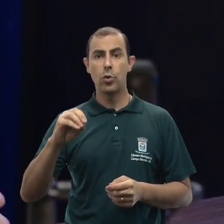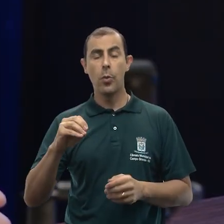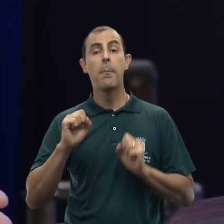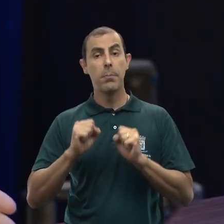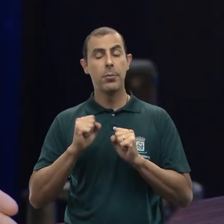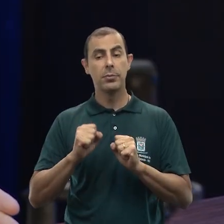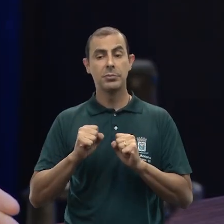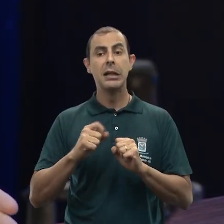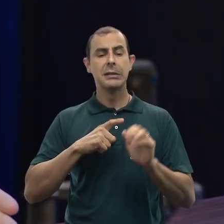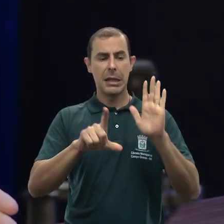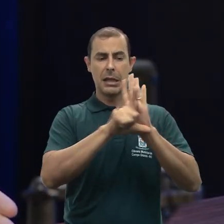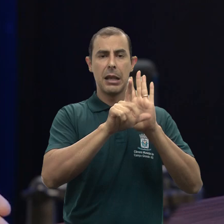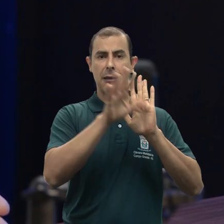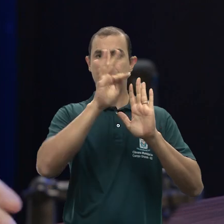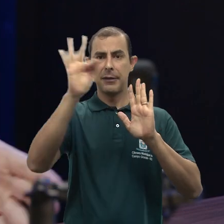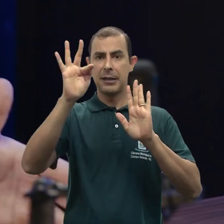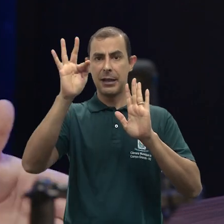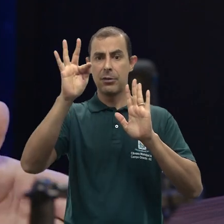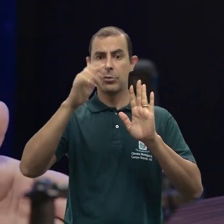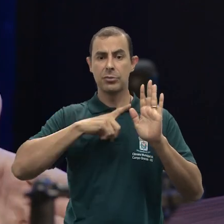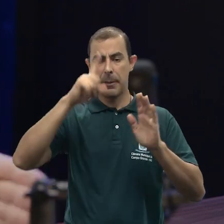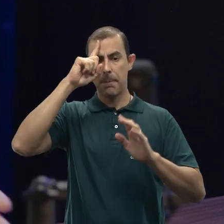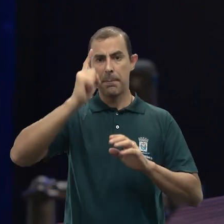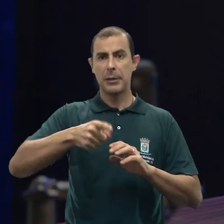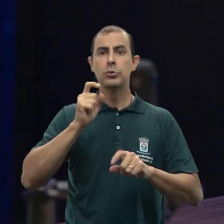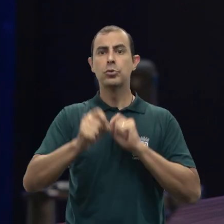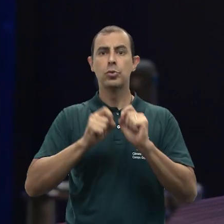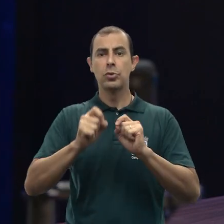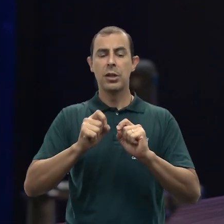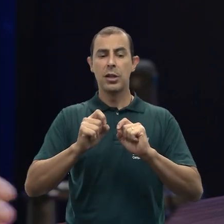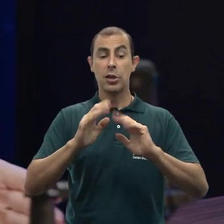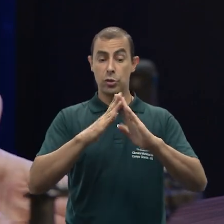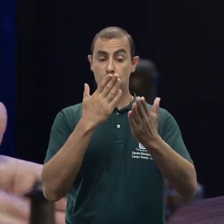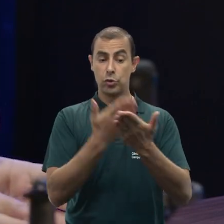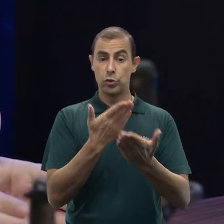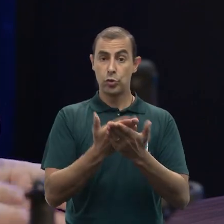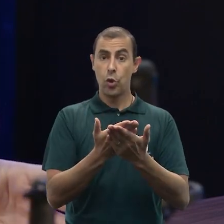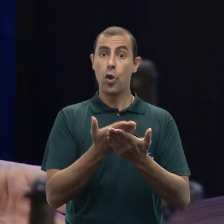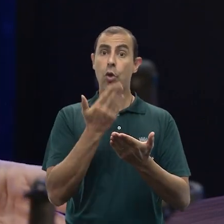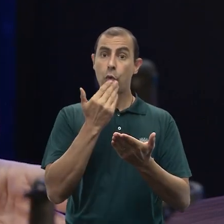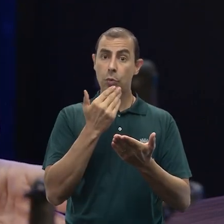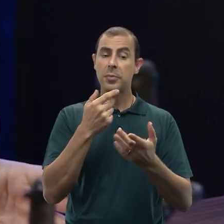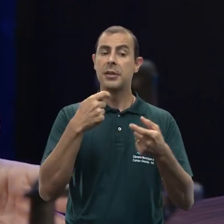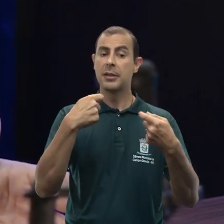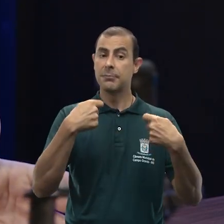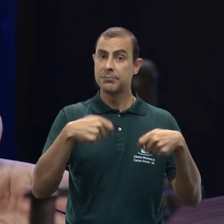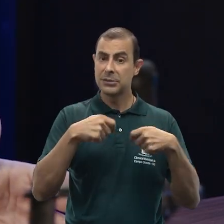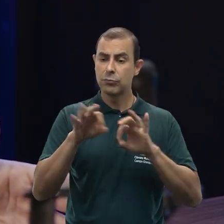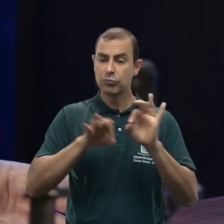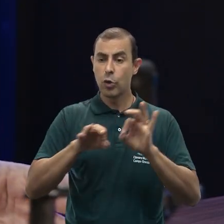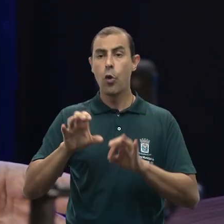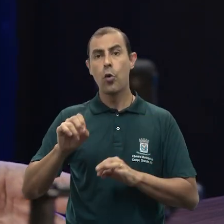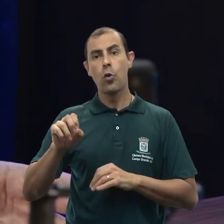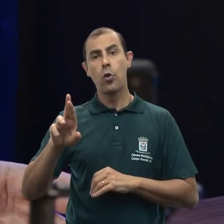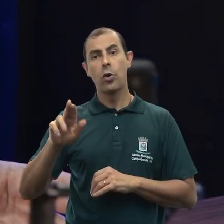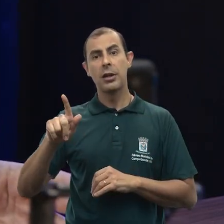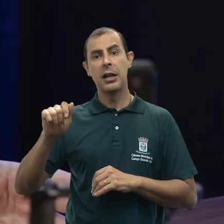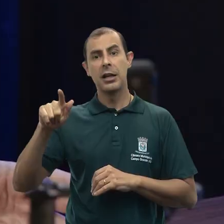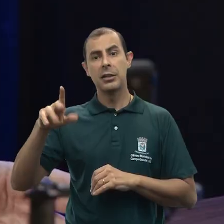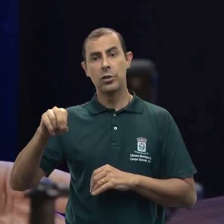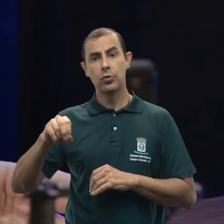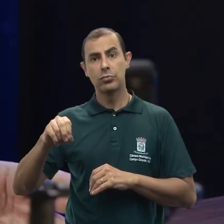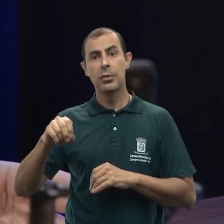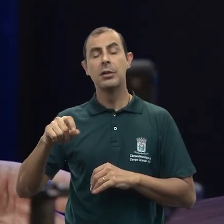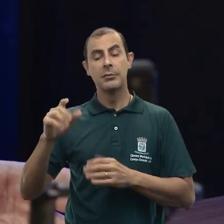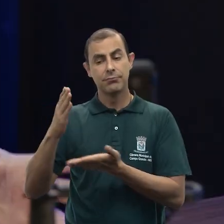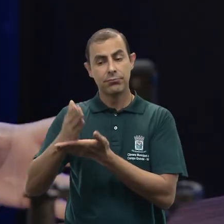um percentual do que se consome dentro das escolas tem que vir de produtos orgânicos, que não tem nenhum tipo de inseticida, não tem